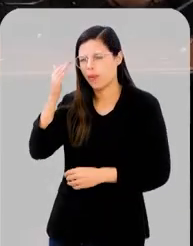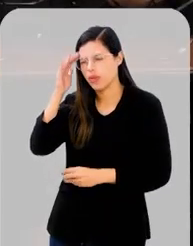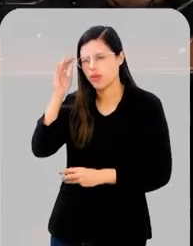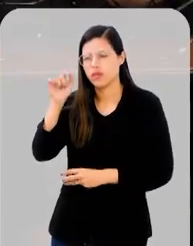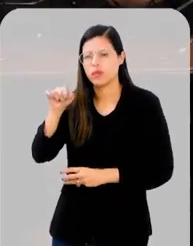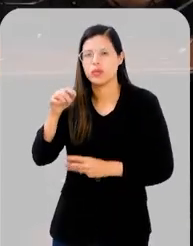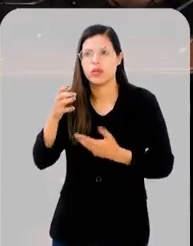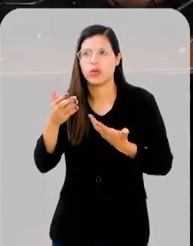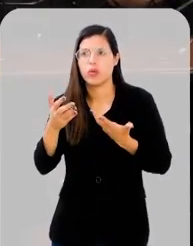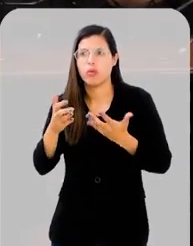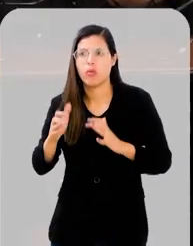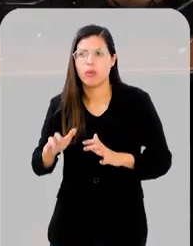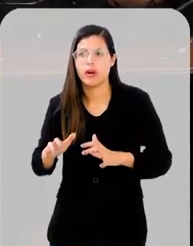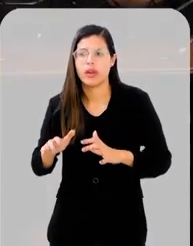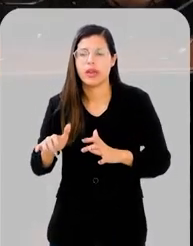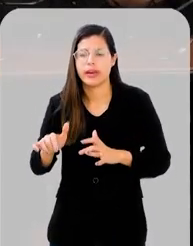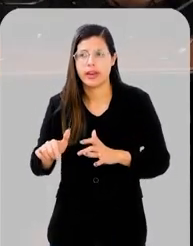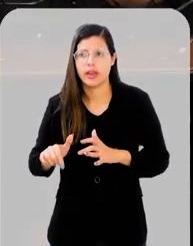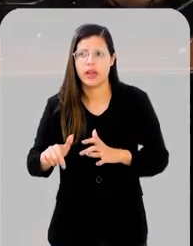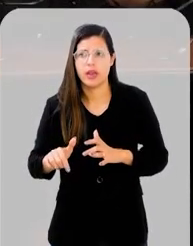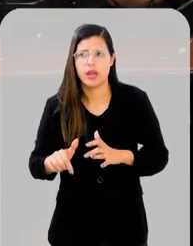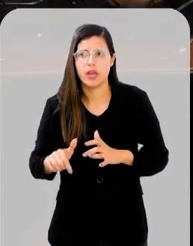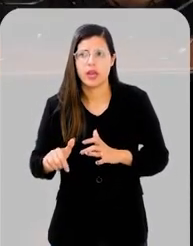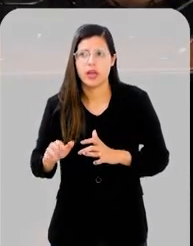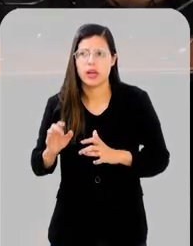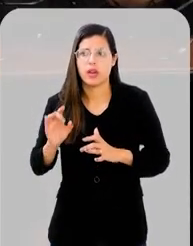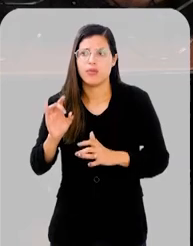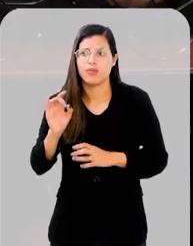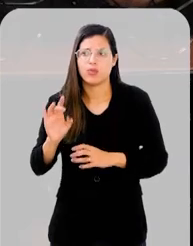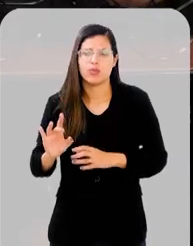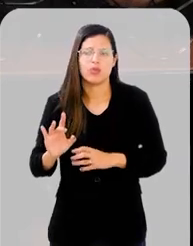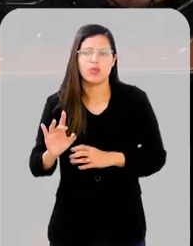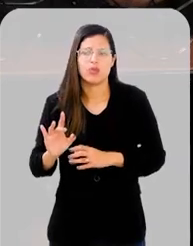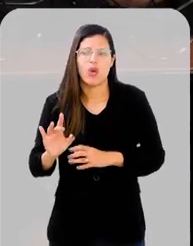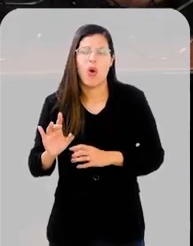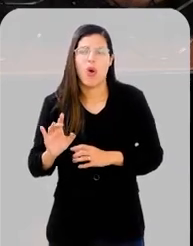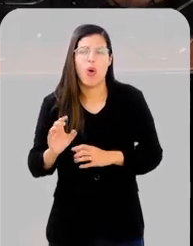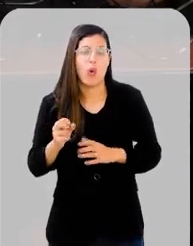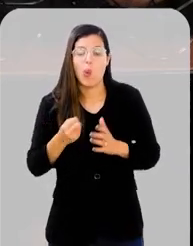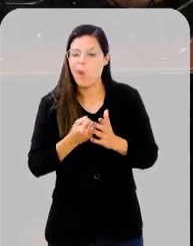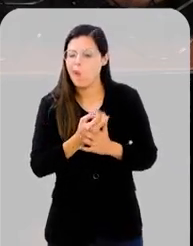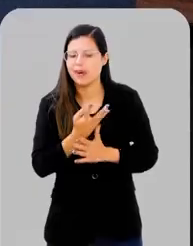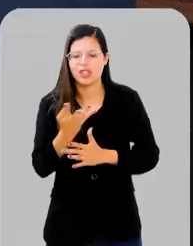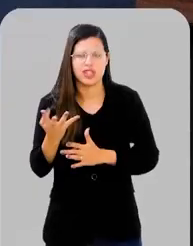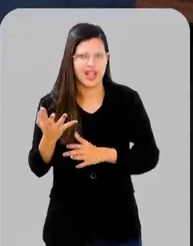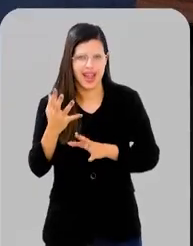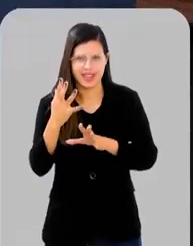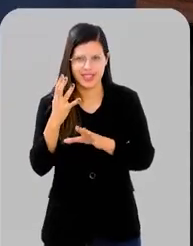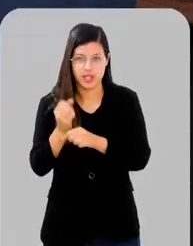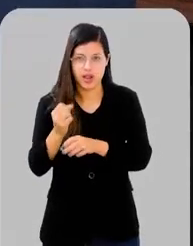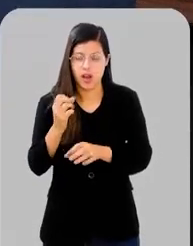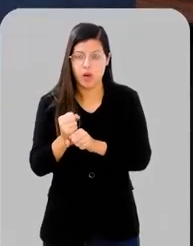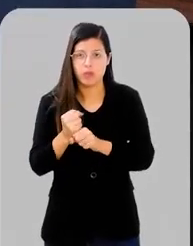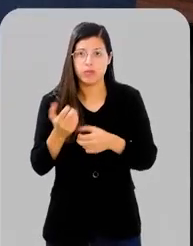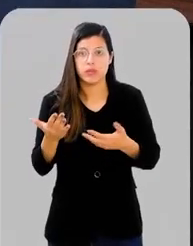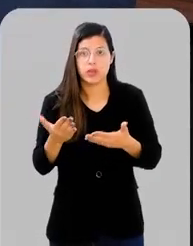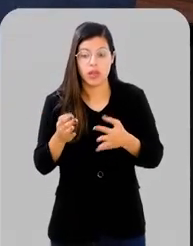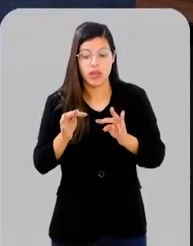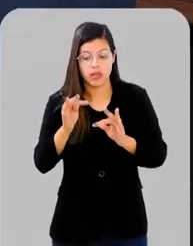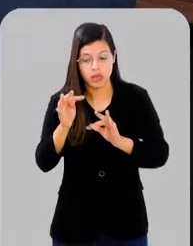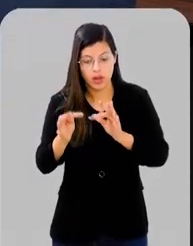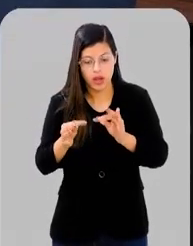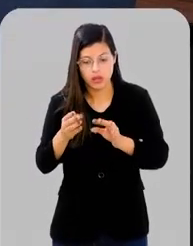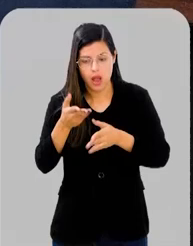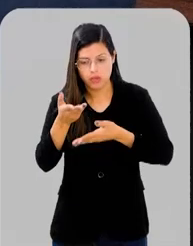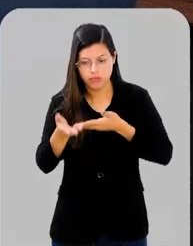quer que eles sejam apenas um número é iso é isso que é que eles sejam tratados